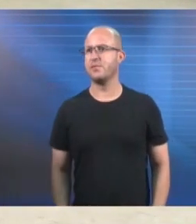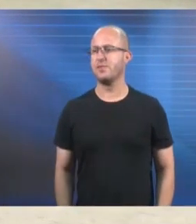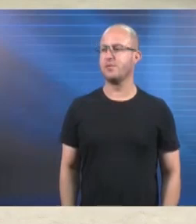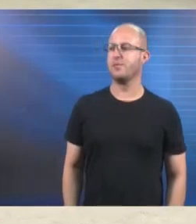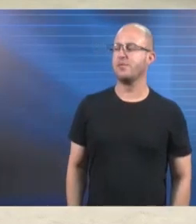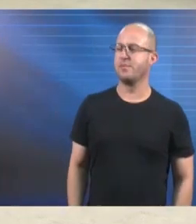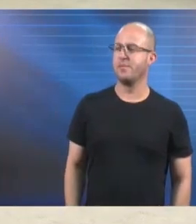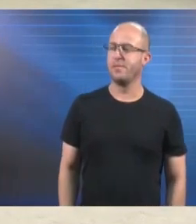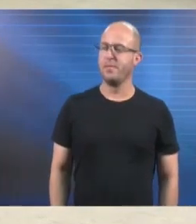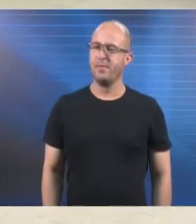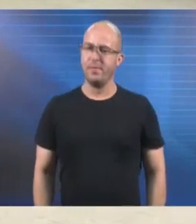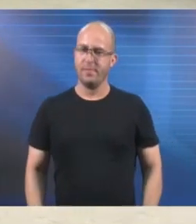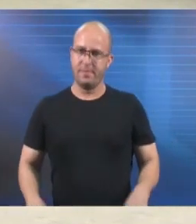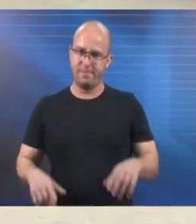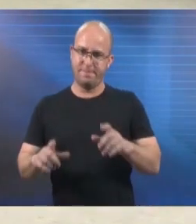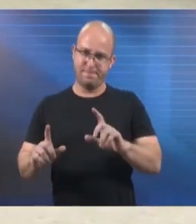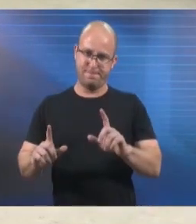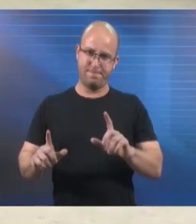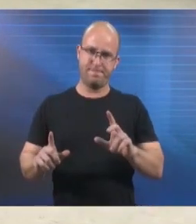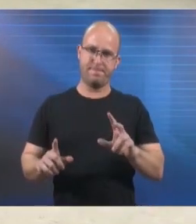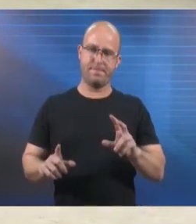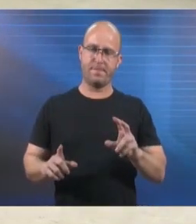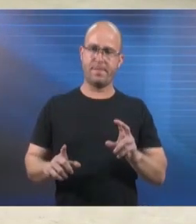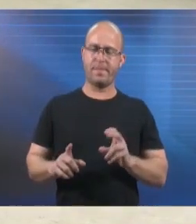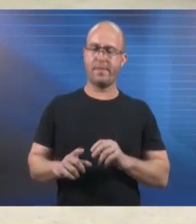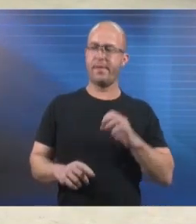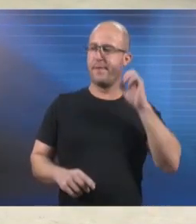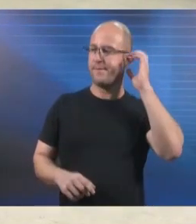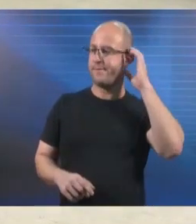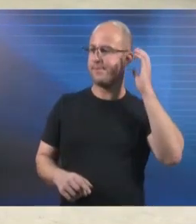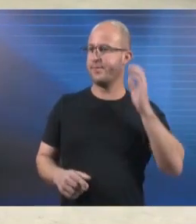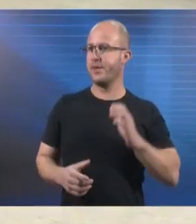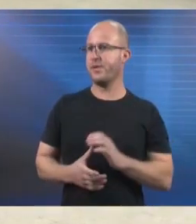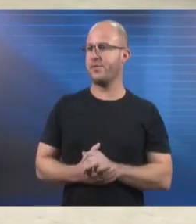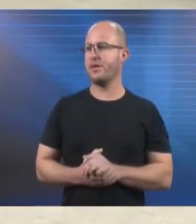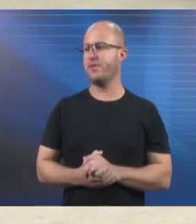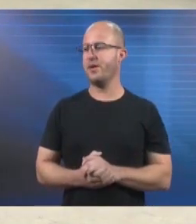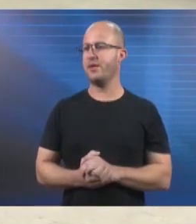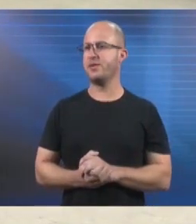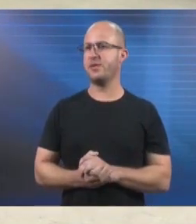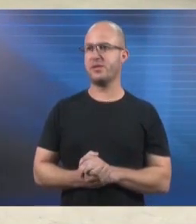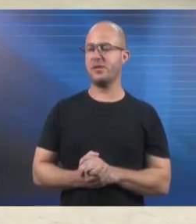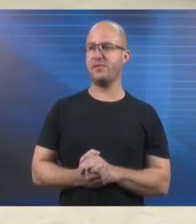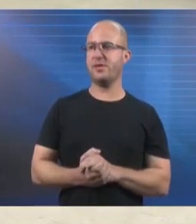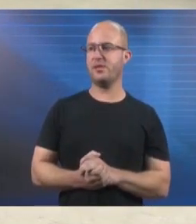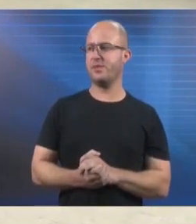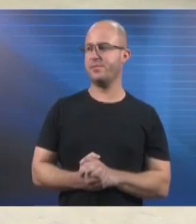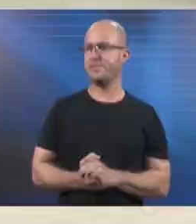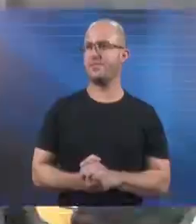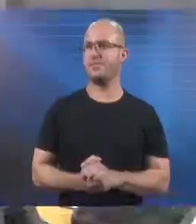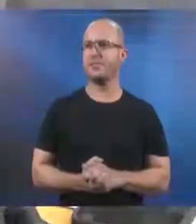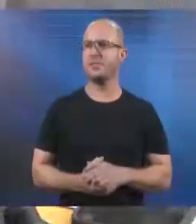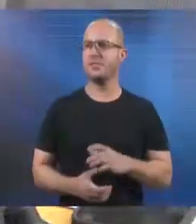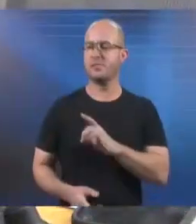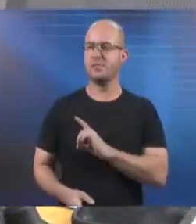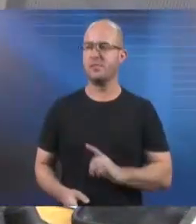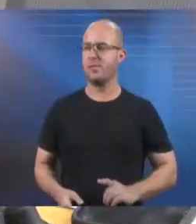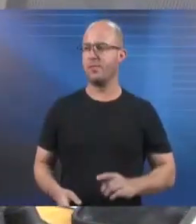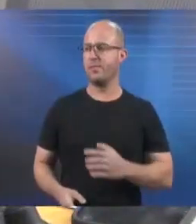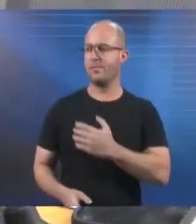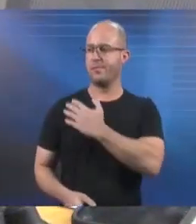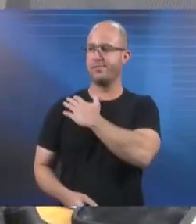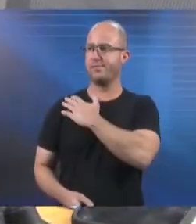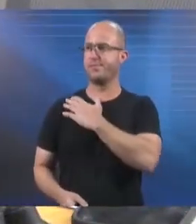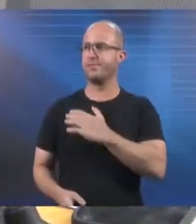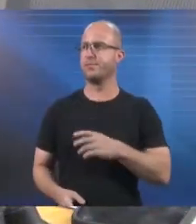caríssimos telespectadores e ouvintes Deputado Coronel Azevedo